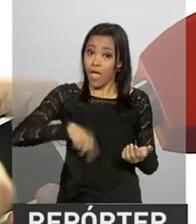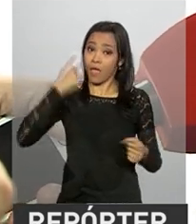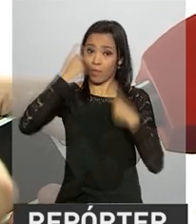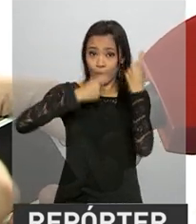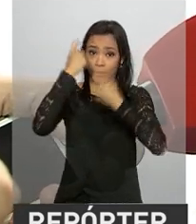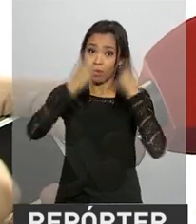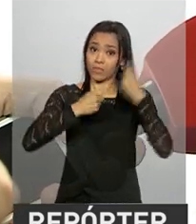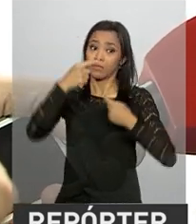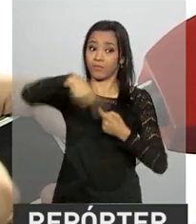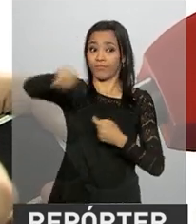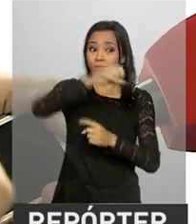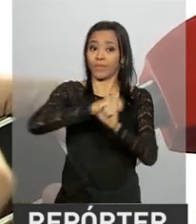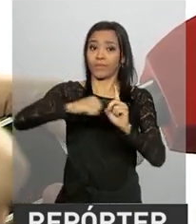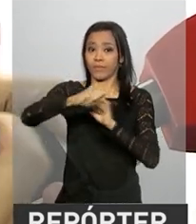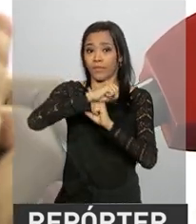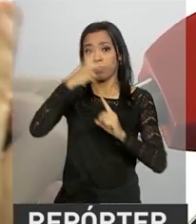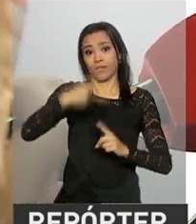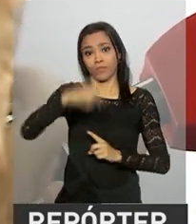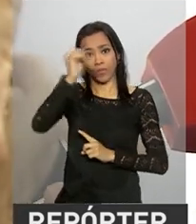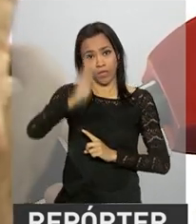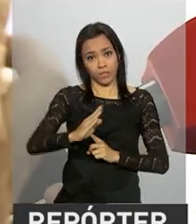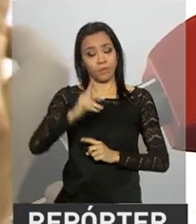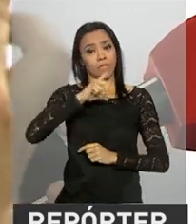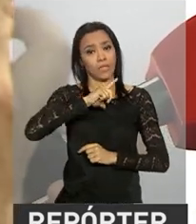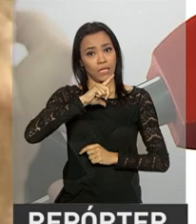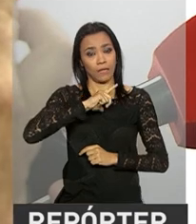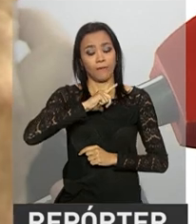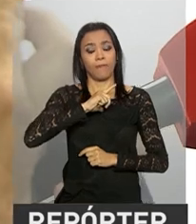preocupação da sociedade brasileira, ter um sistema